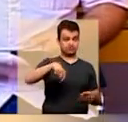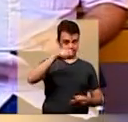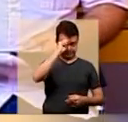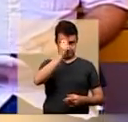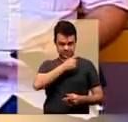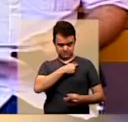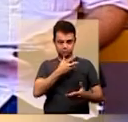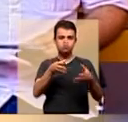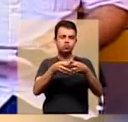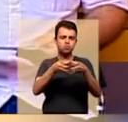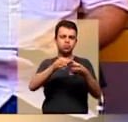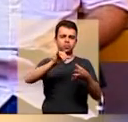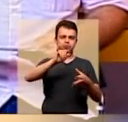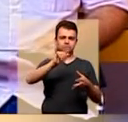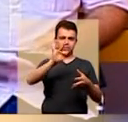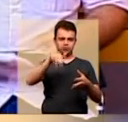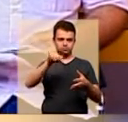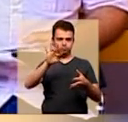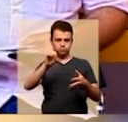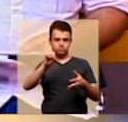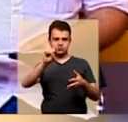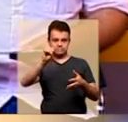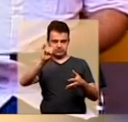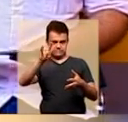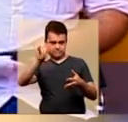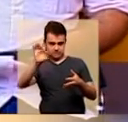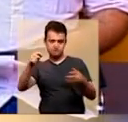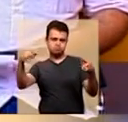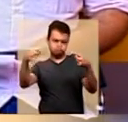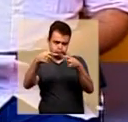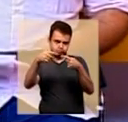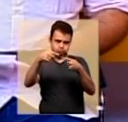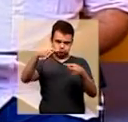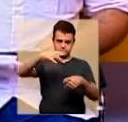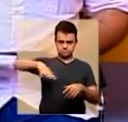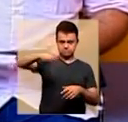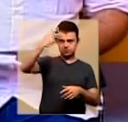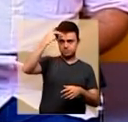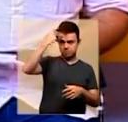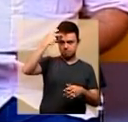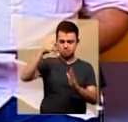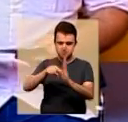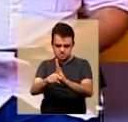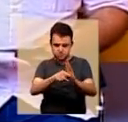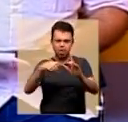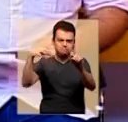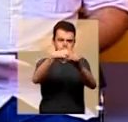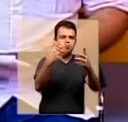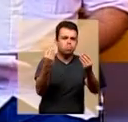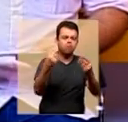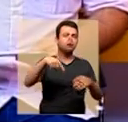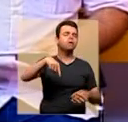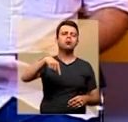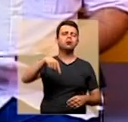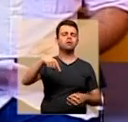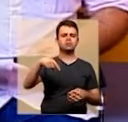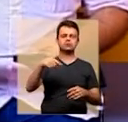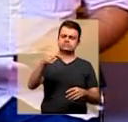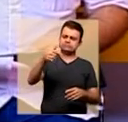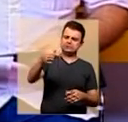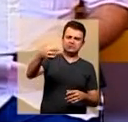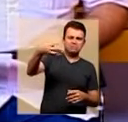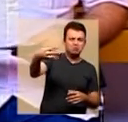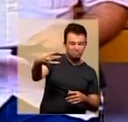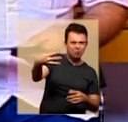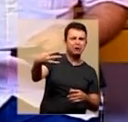Aqui em Rio Preto, segundo dados do Infociga, que é um banco de dados estadual que acompanha as estatísticas de acidente, foram